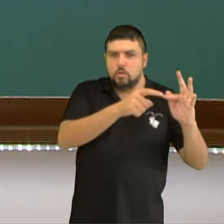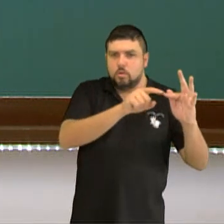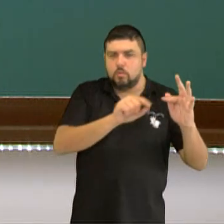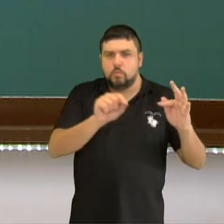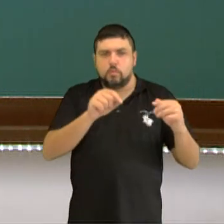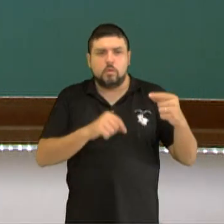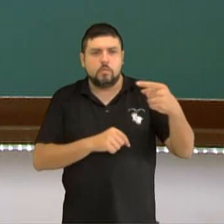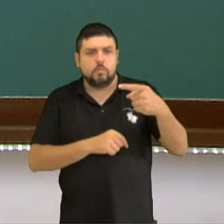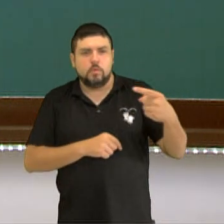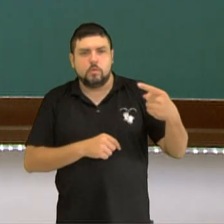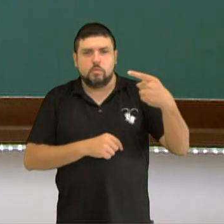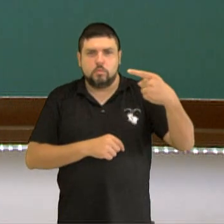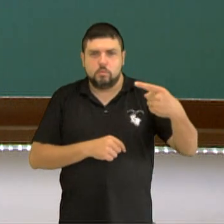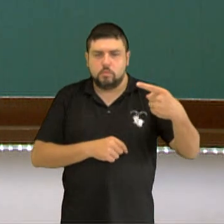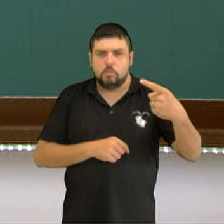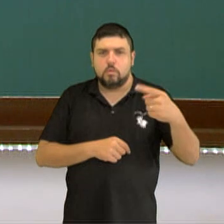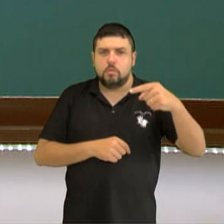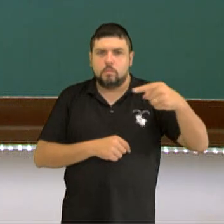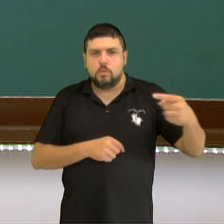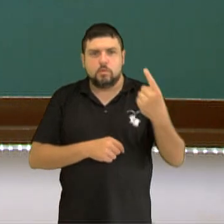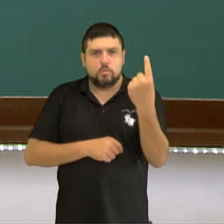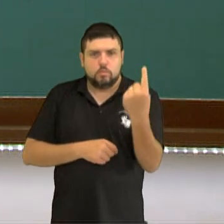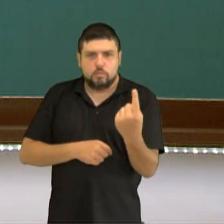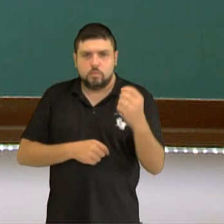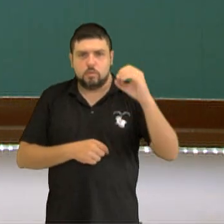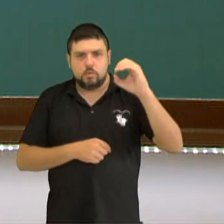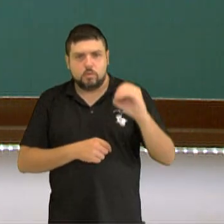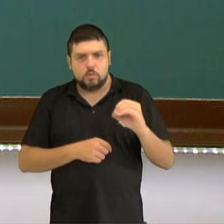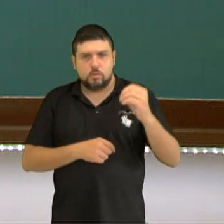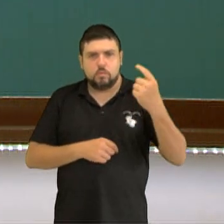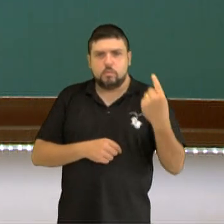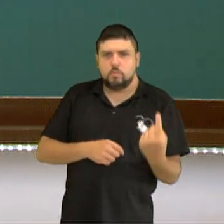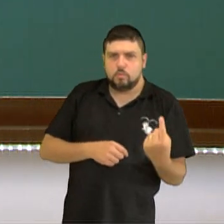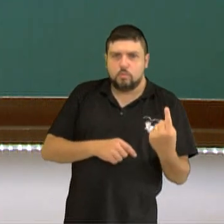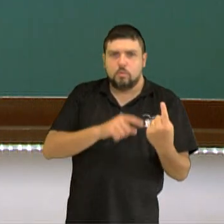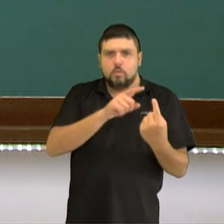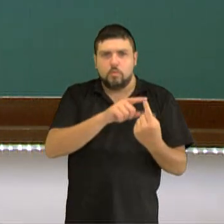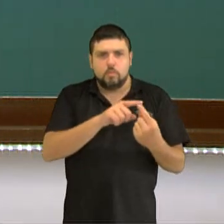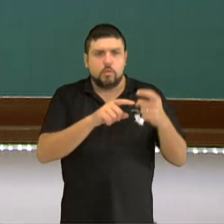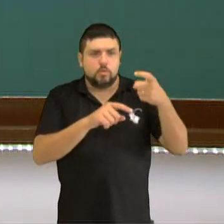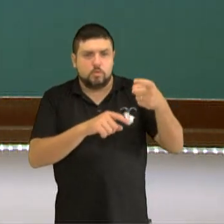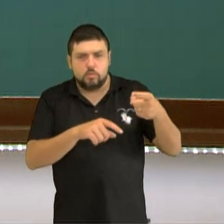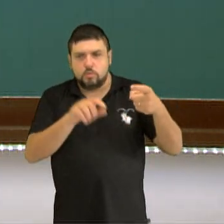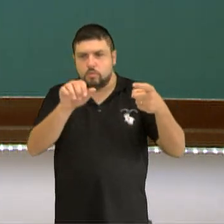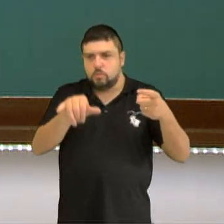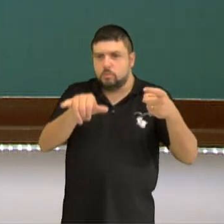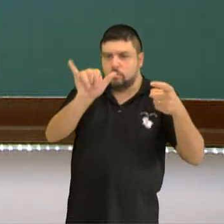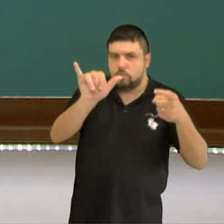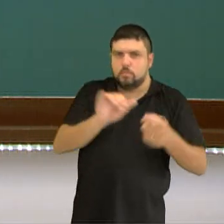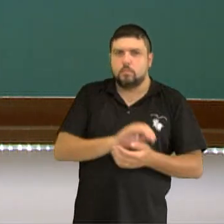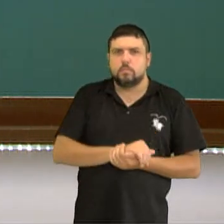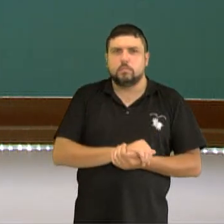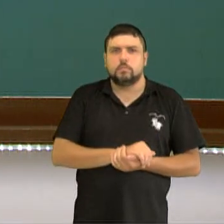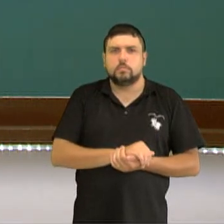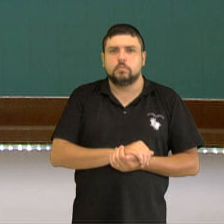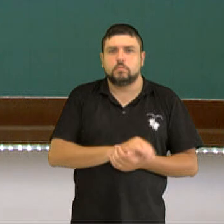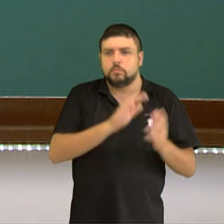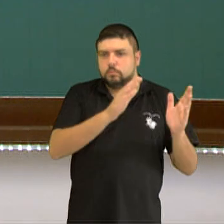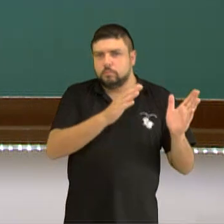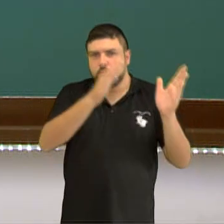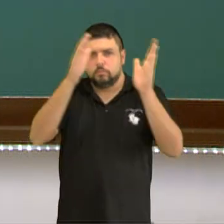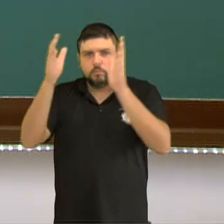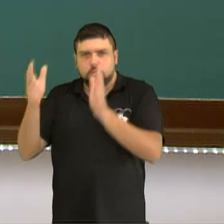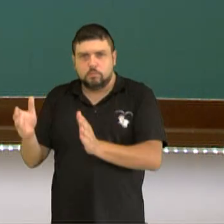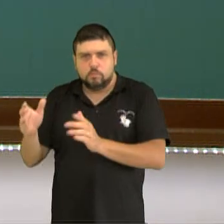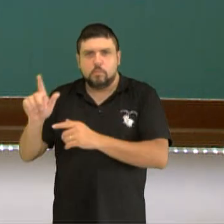menos 1, 0 e 1. Domínio, imagem, tá bom? Função g, vamos fazer ao